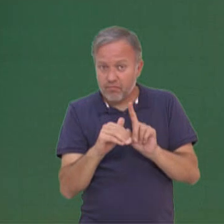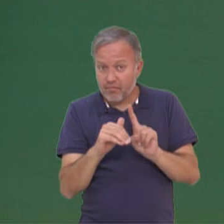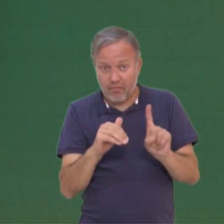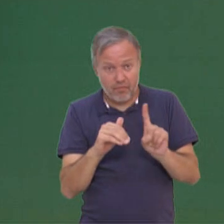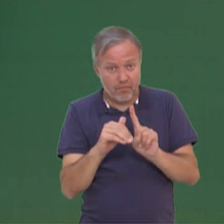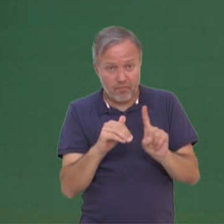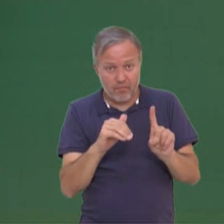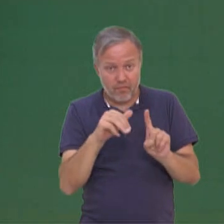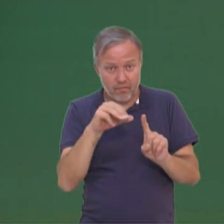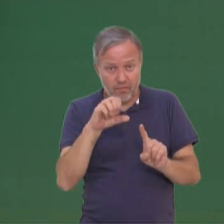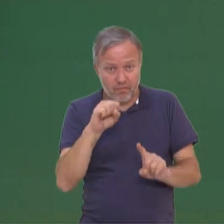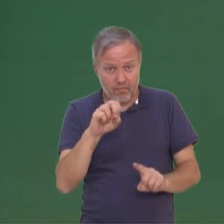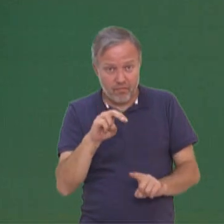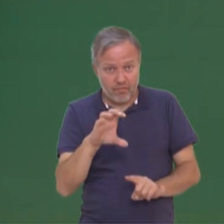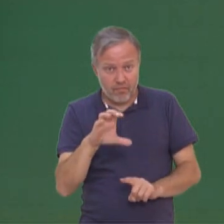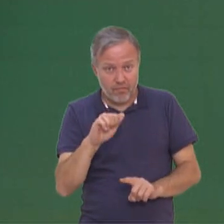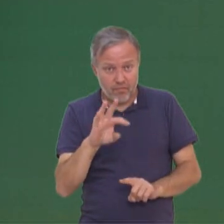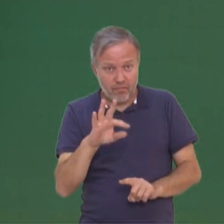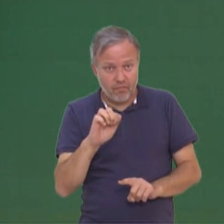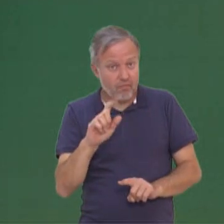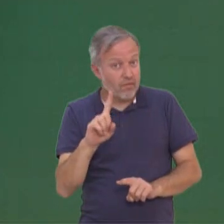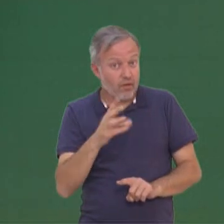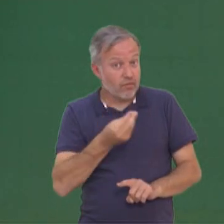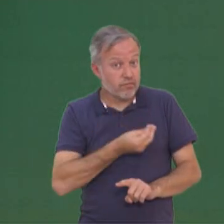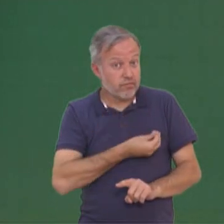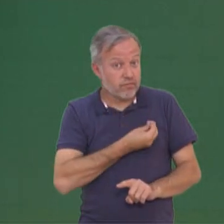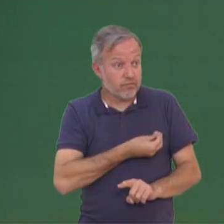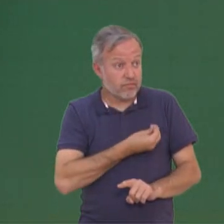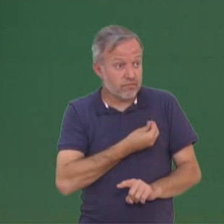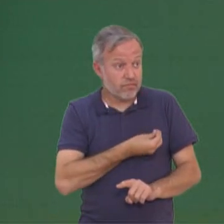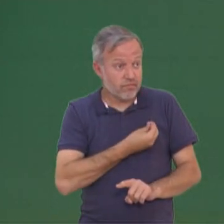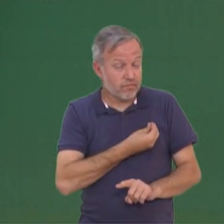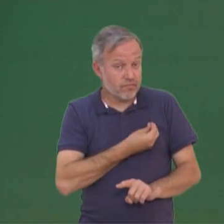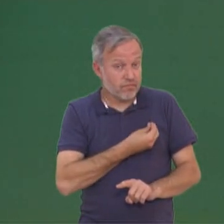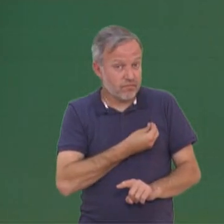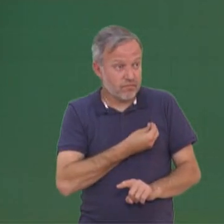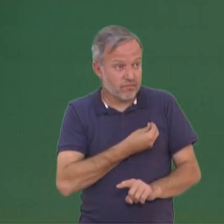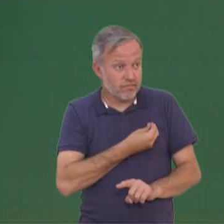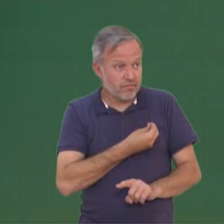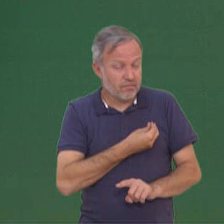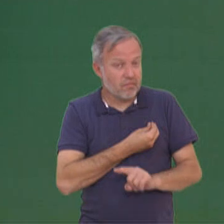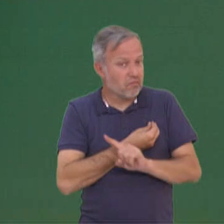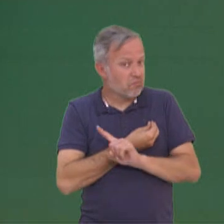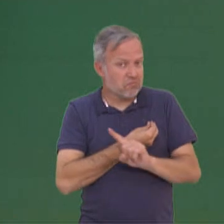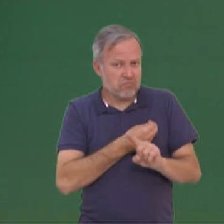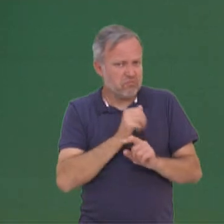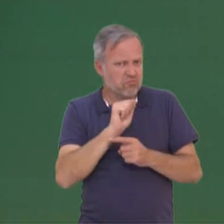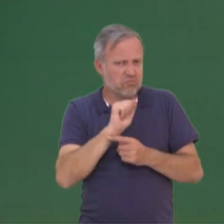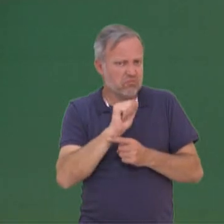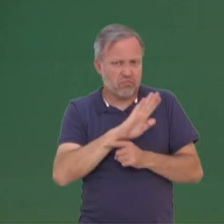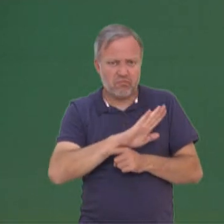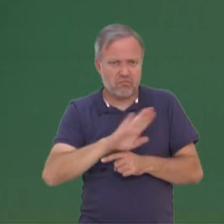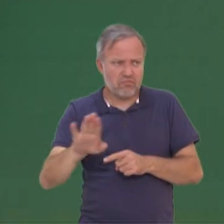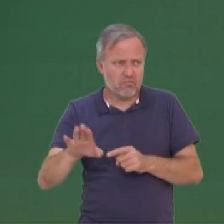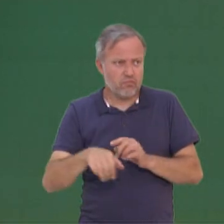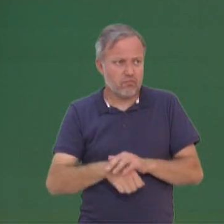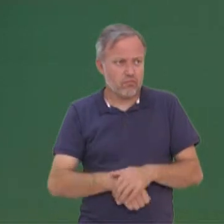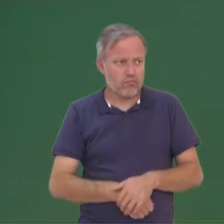matéria morta, é algo que não é vivo, muito menos morto. Então, esquece.